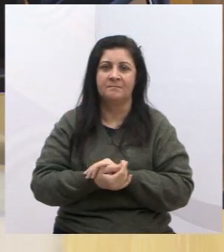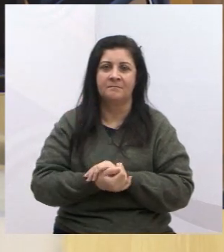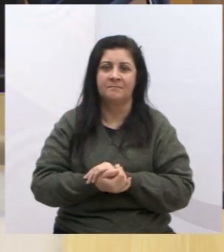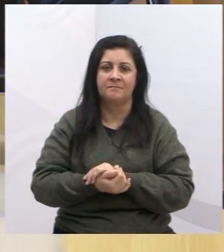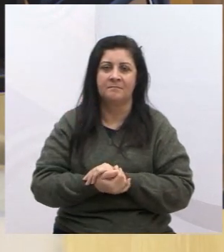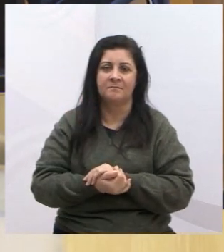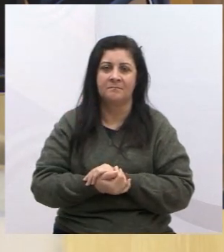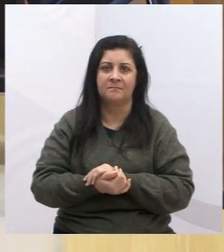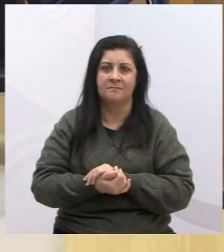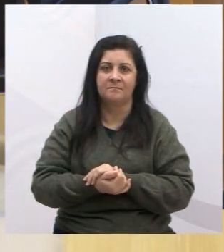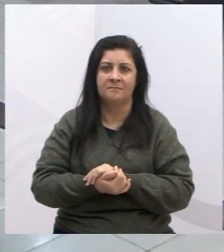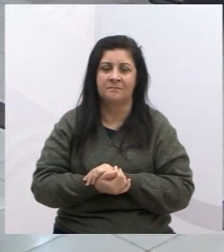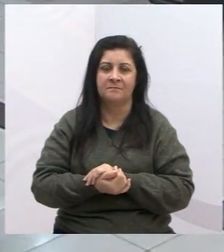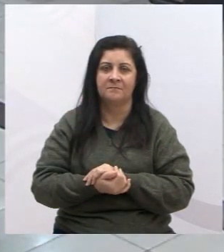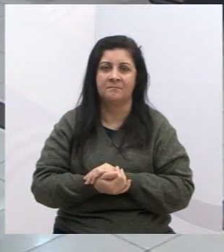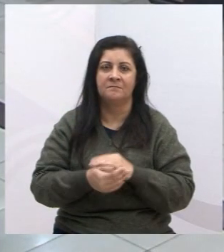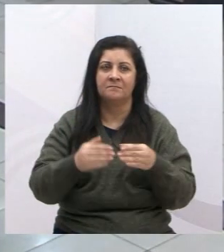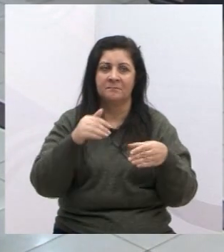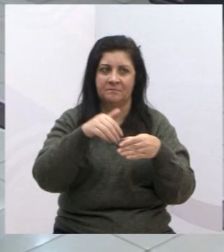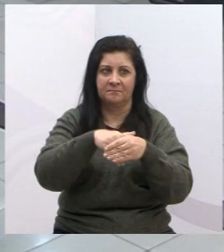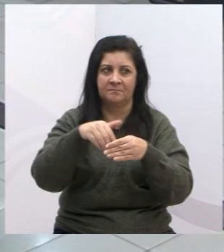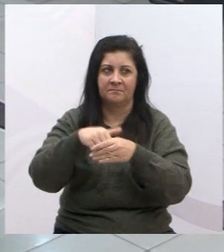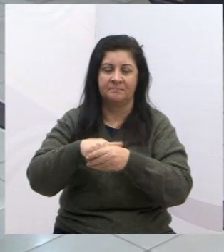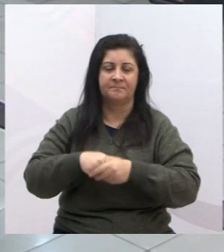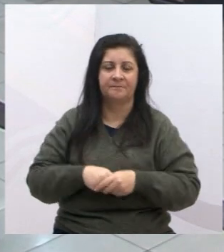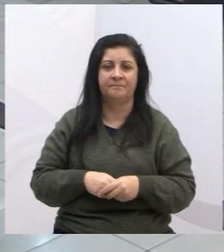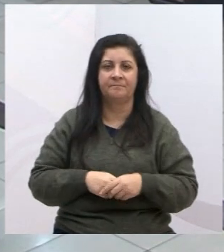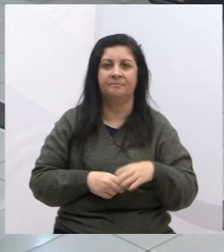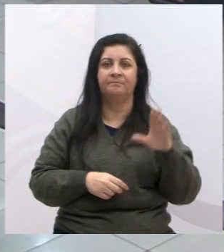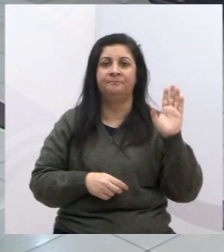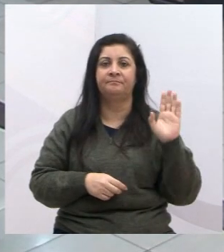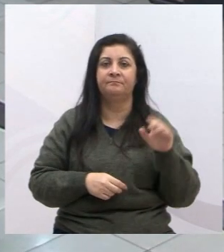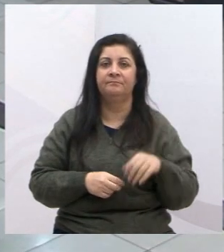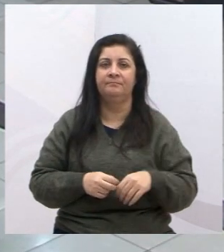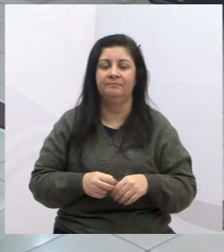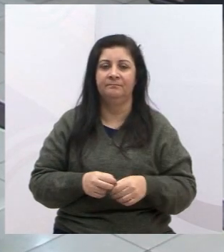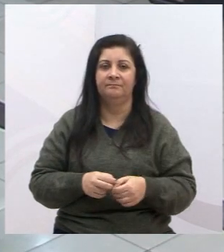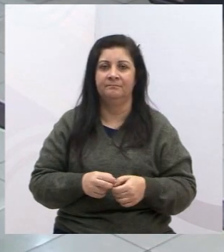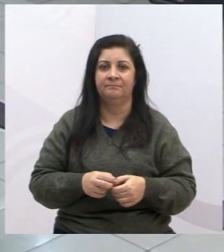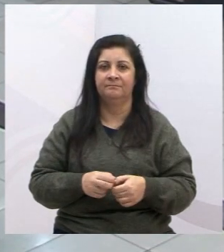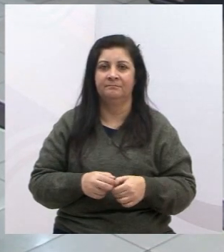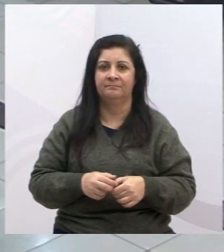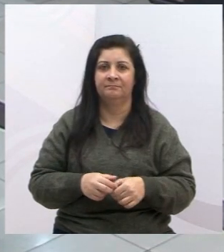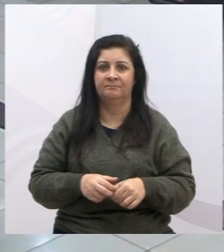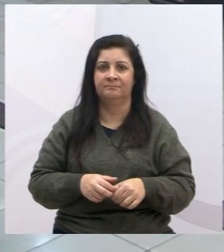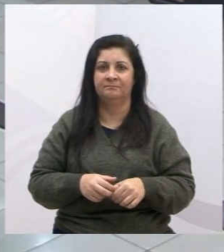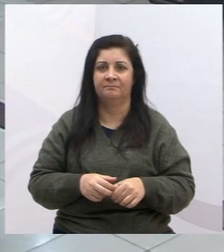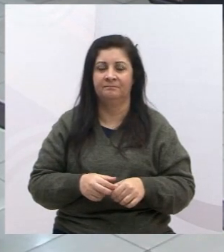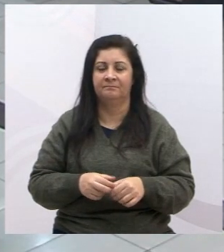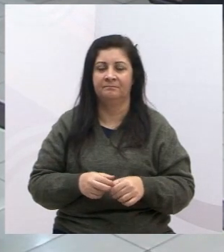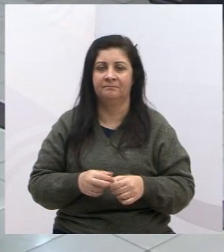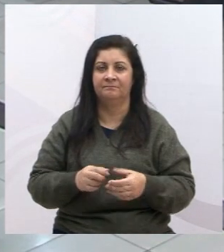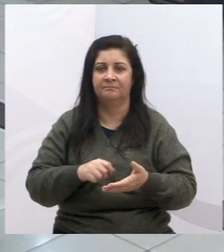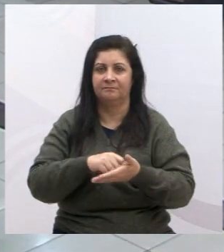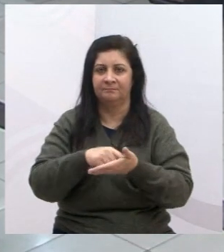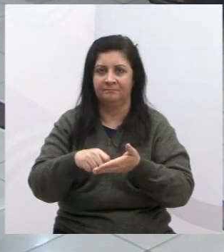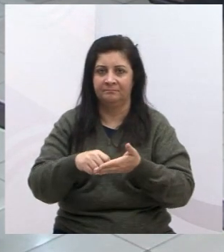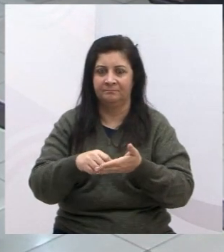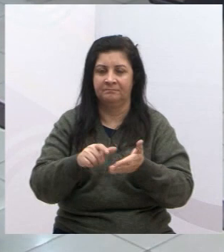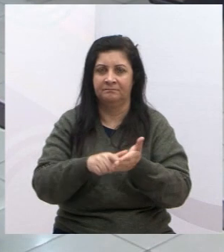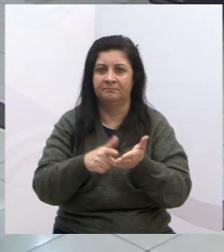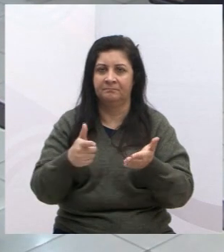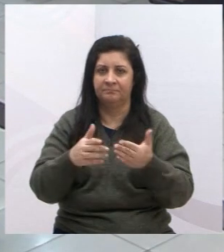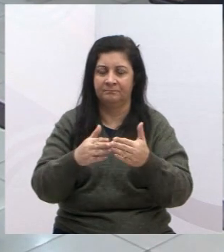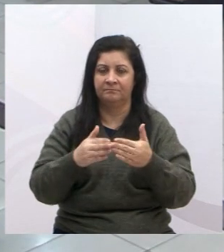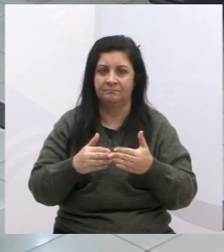pedido a votação. Presidente, nós fizemos esse requerimento porque os funcionários do posto médico